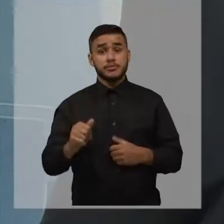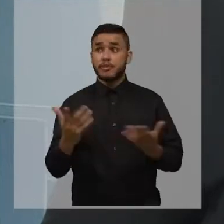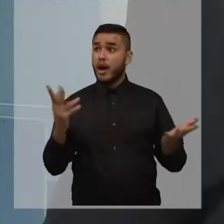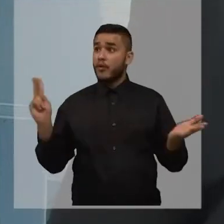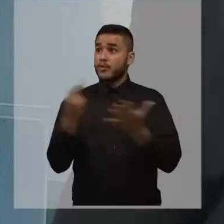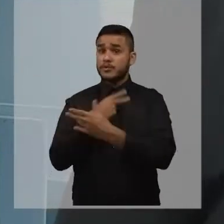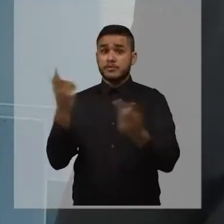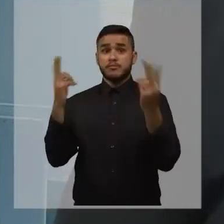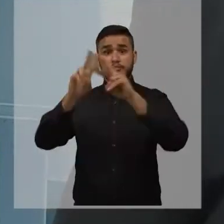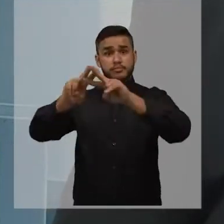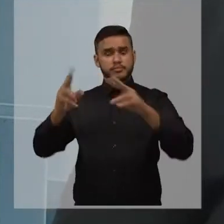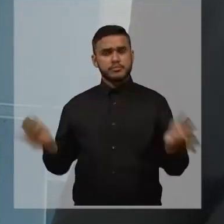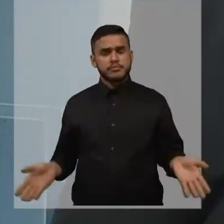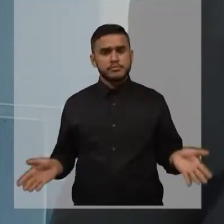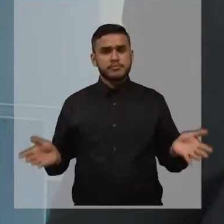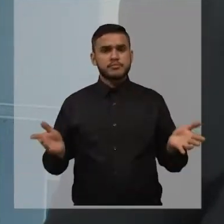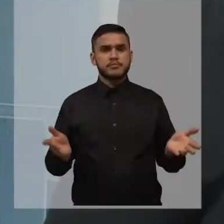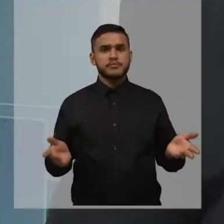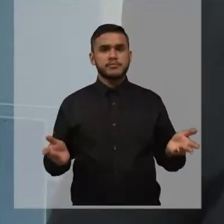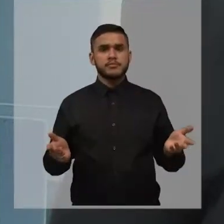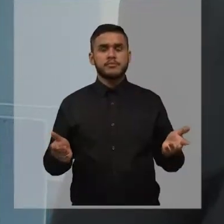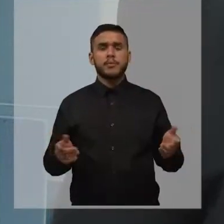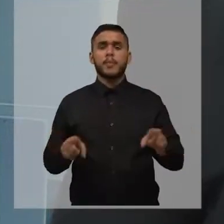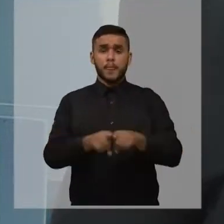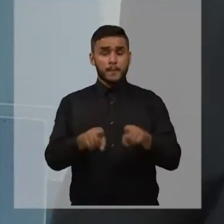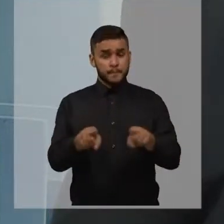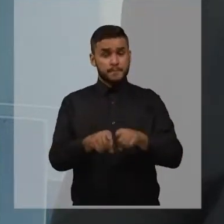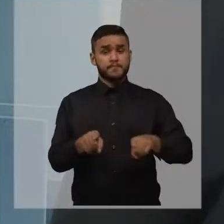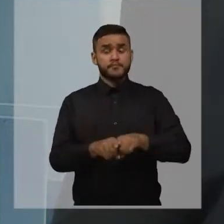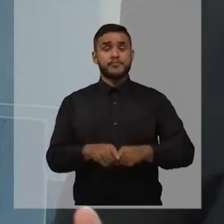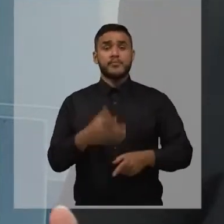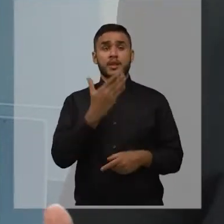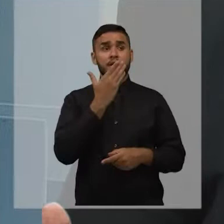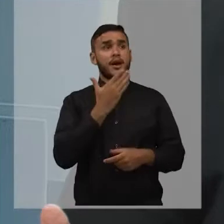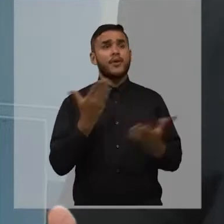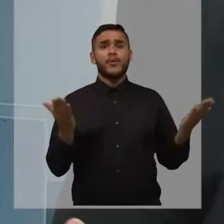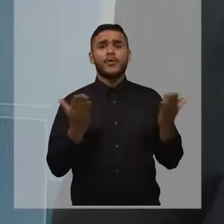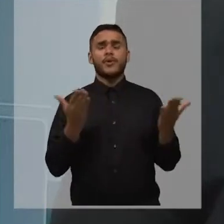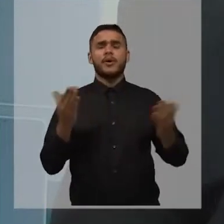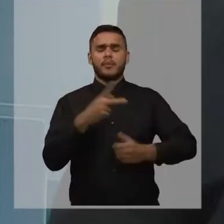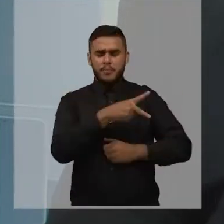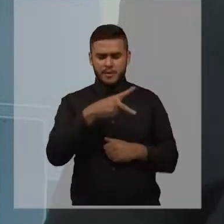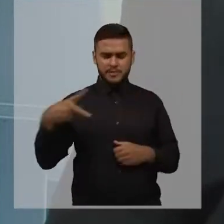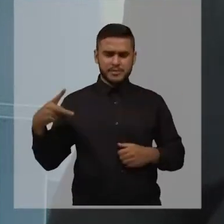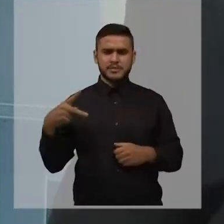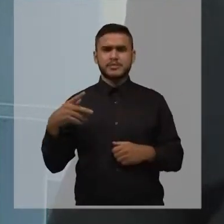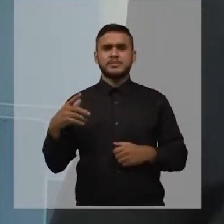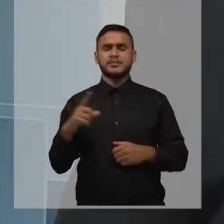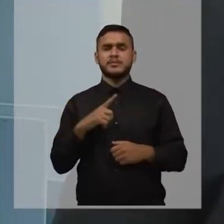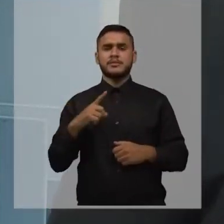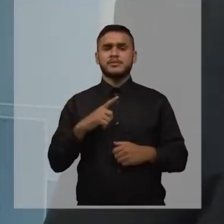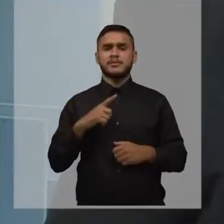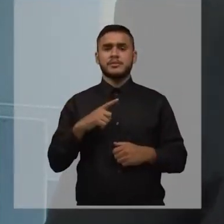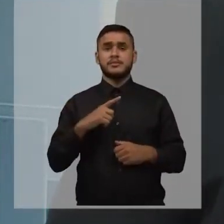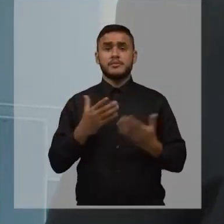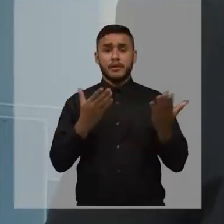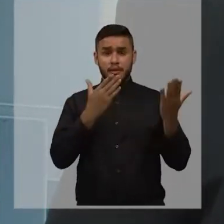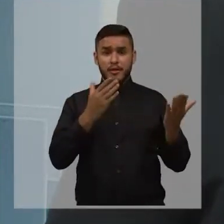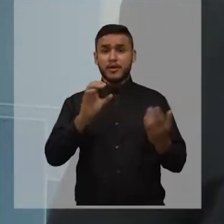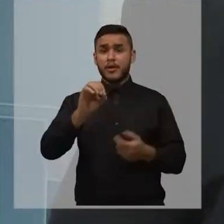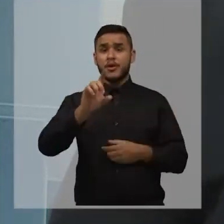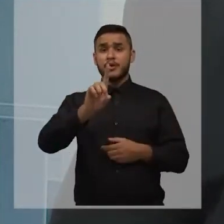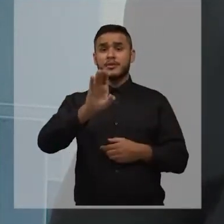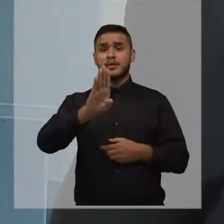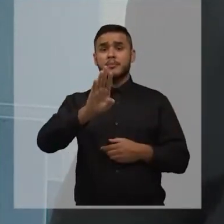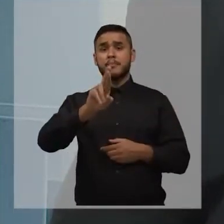Aí você vê, quem são os outros mais ricos? Passou preso 2 anos o presidente da Odebrecht, meu irmão. A